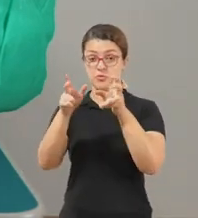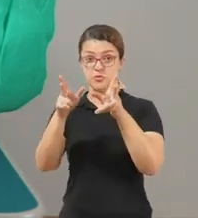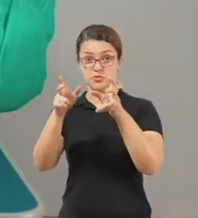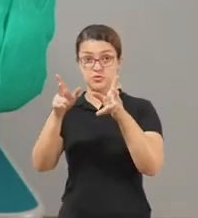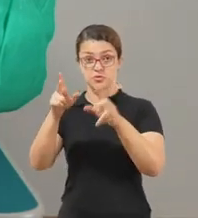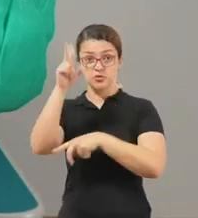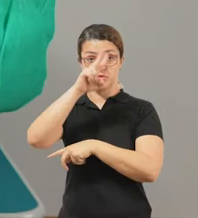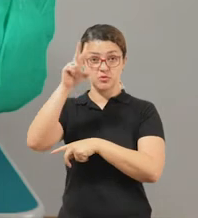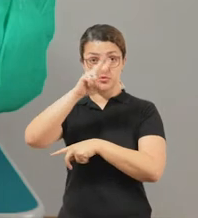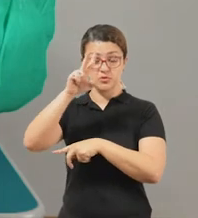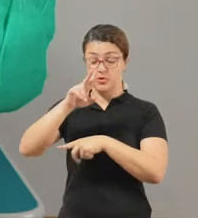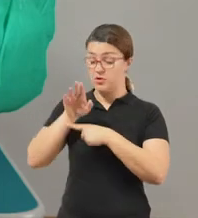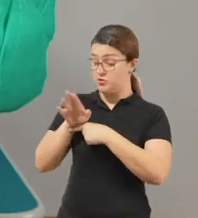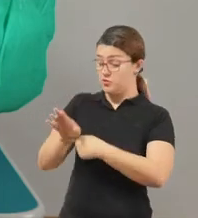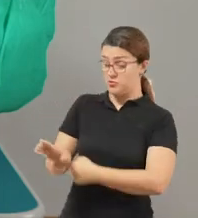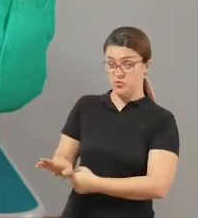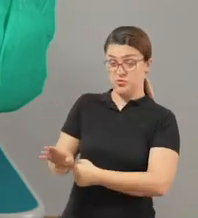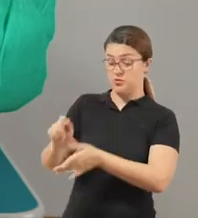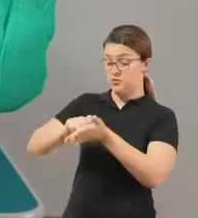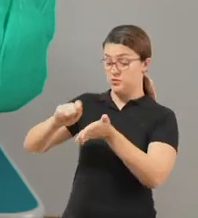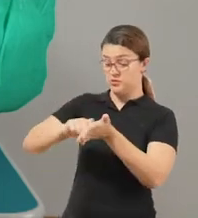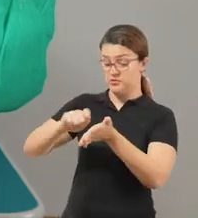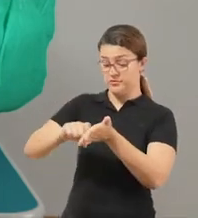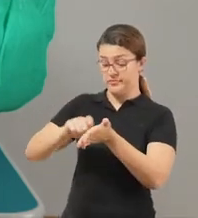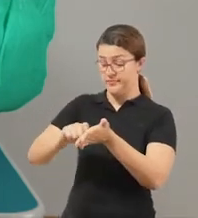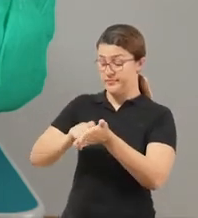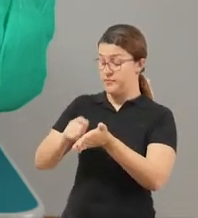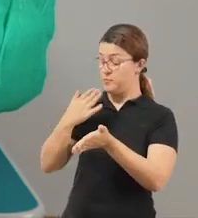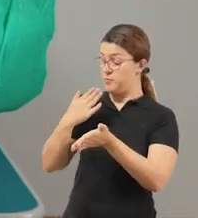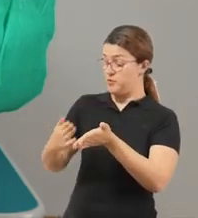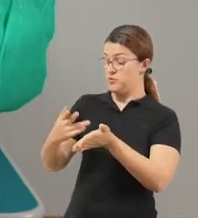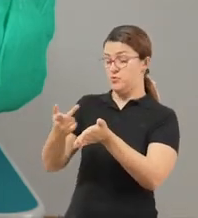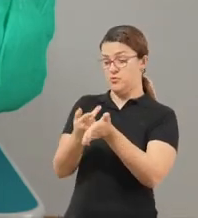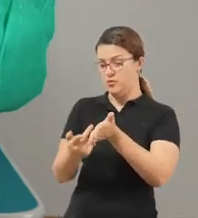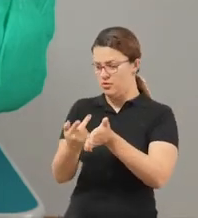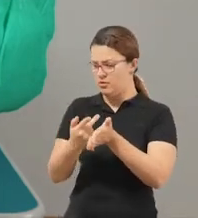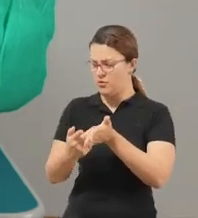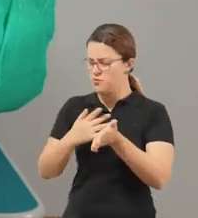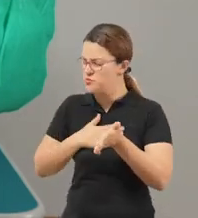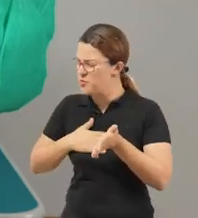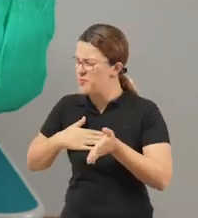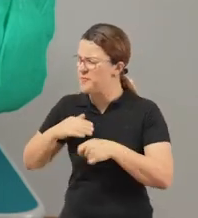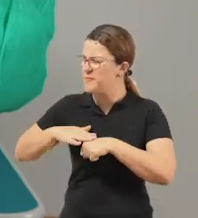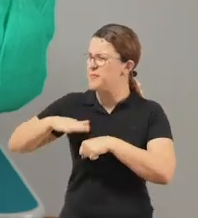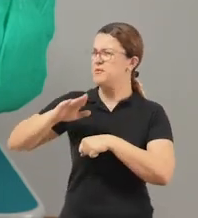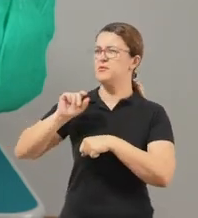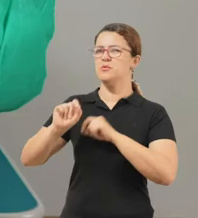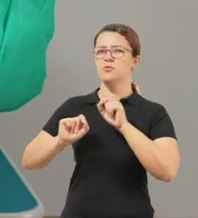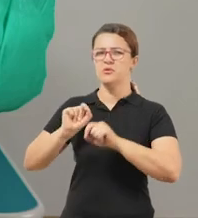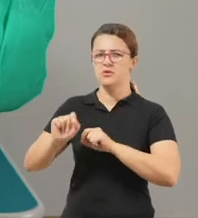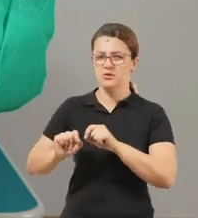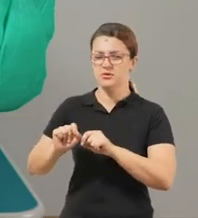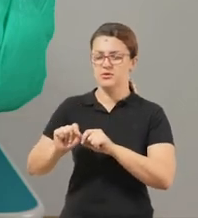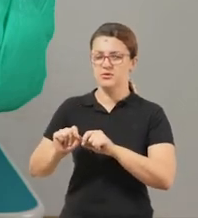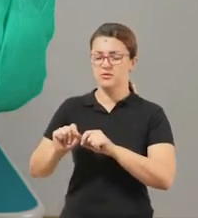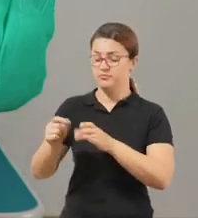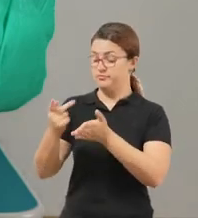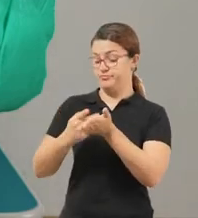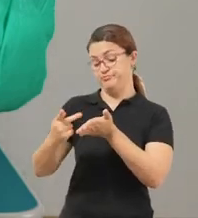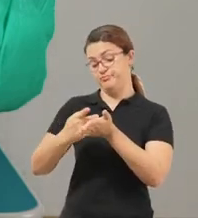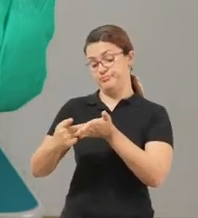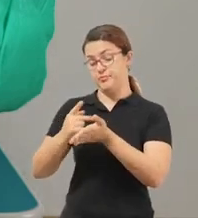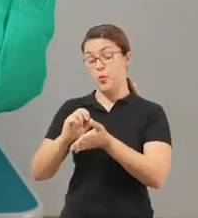história. Ajude a criança a escrever esse título. Peça que ela faça um desenho do que ela mais gostou na história.